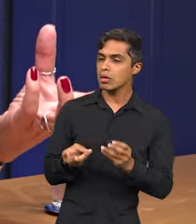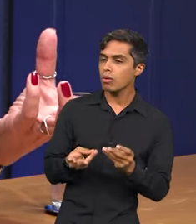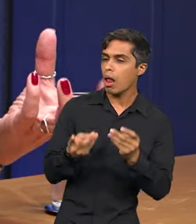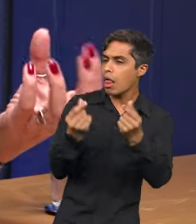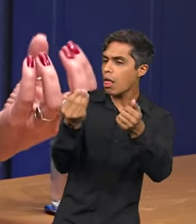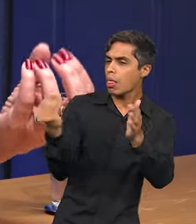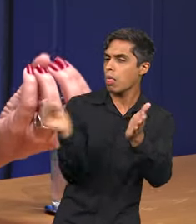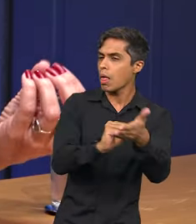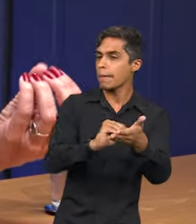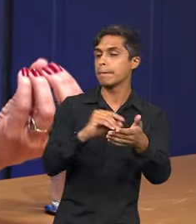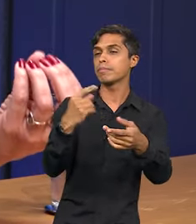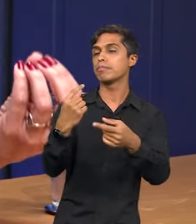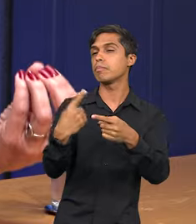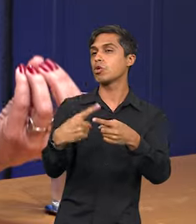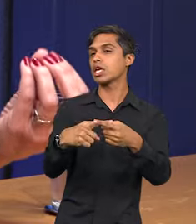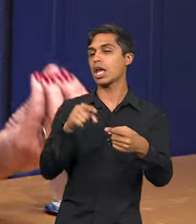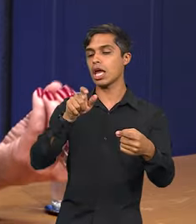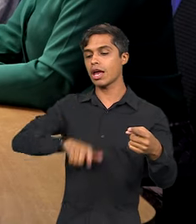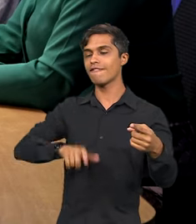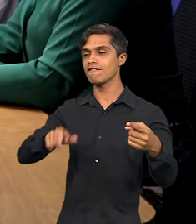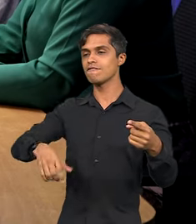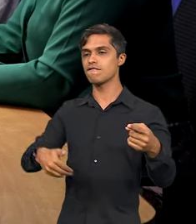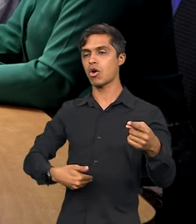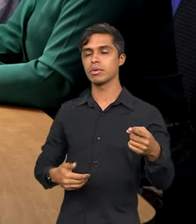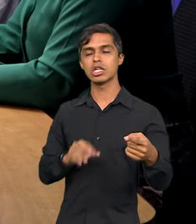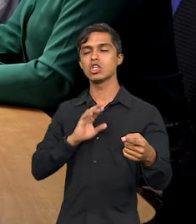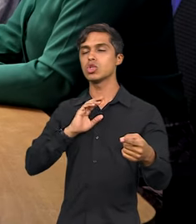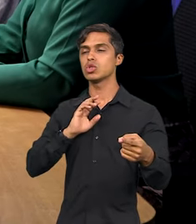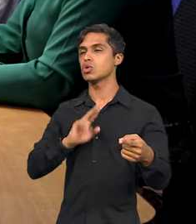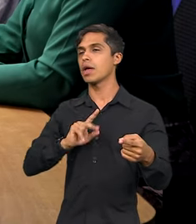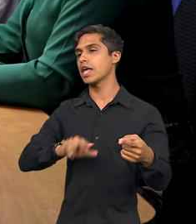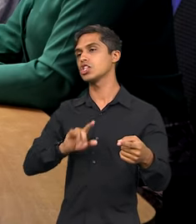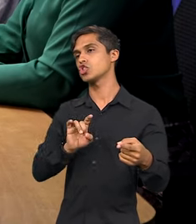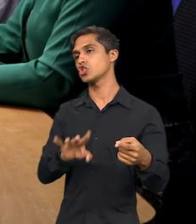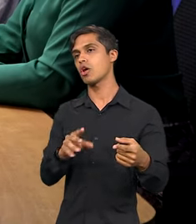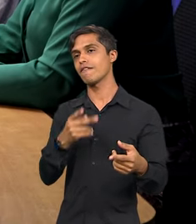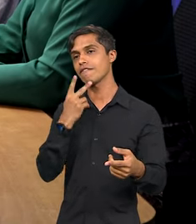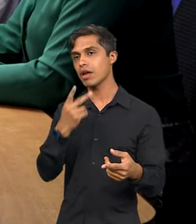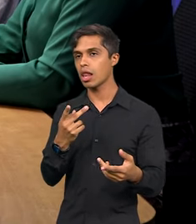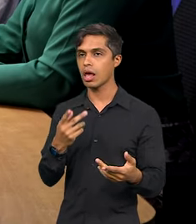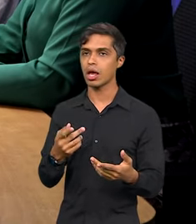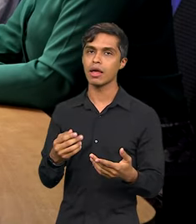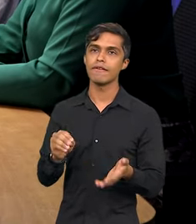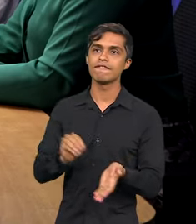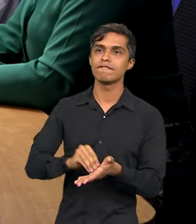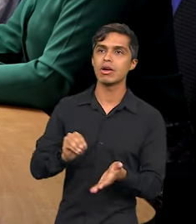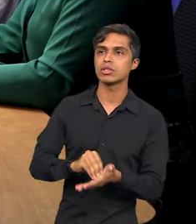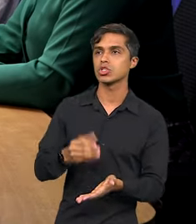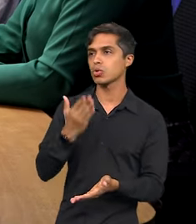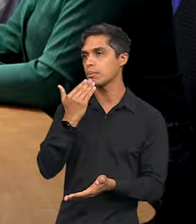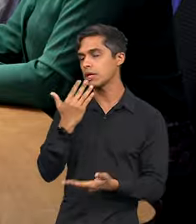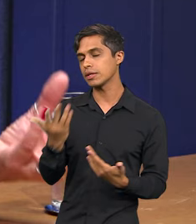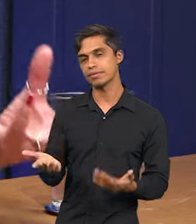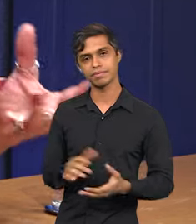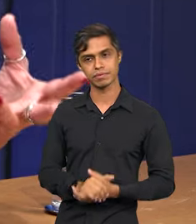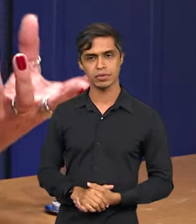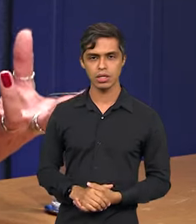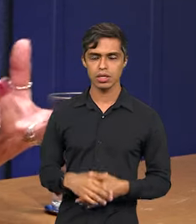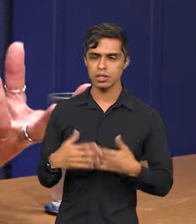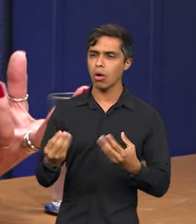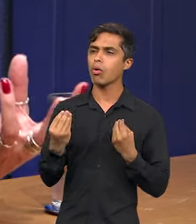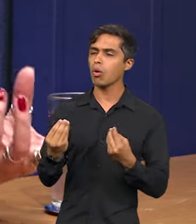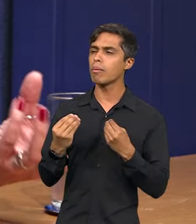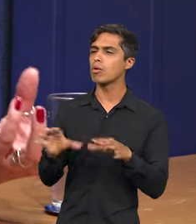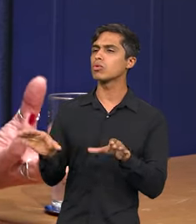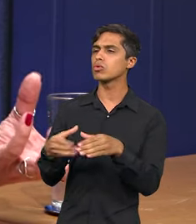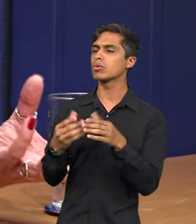vamos dizer assim da Fome que não é só não basta apenas falar em falta de alimentos como é que os